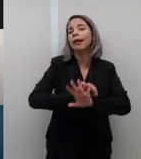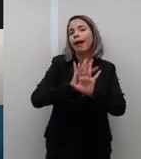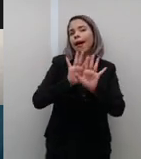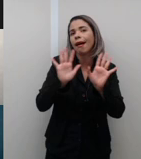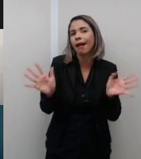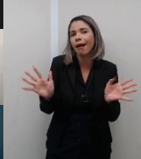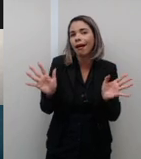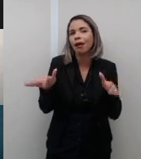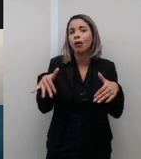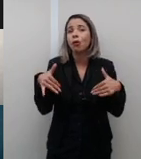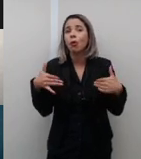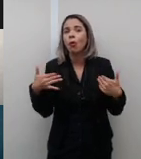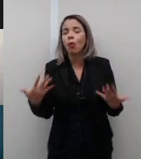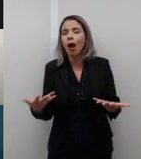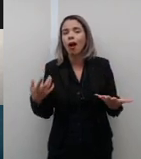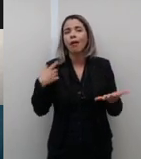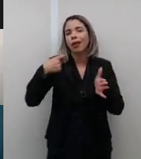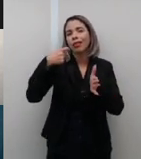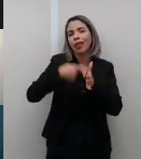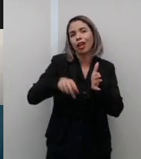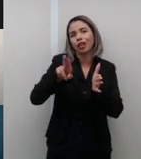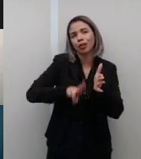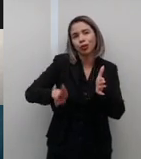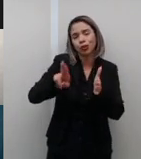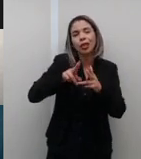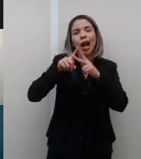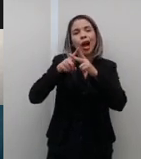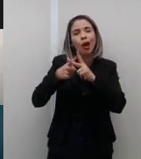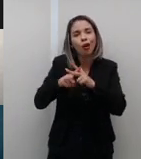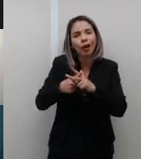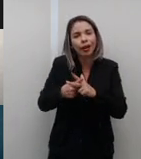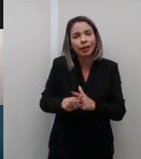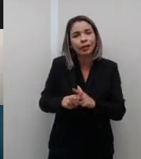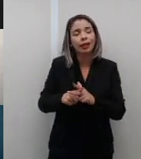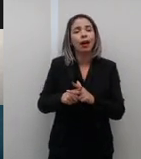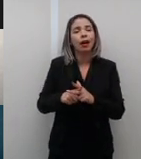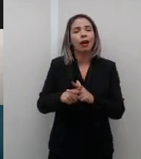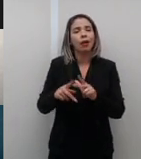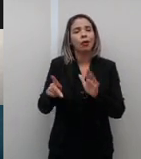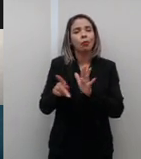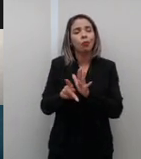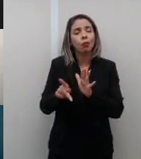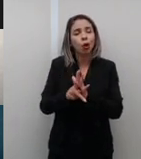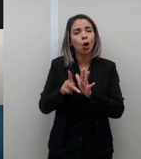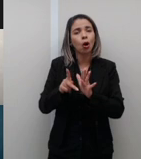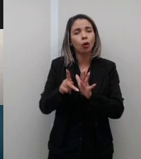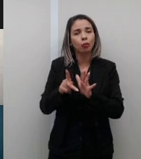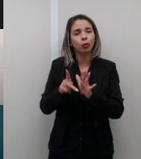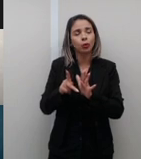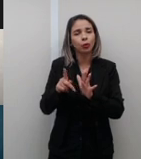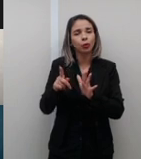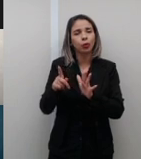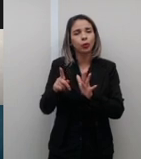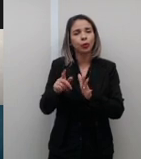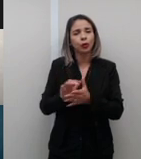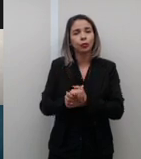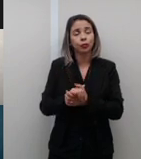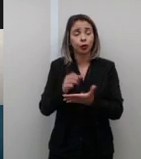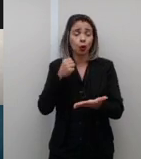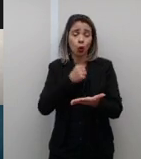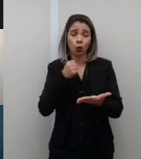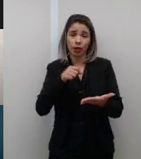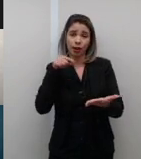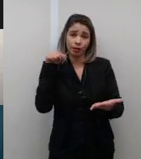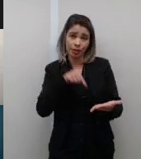dito, que deveria-se observar o quanto disposto no contrato